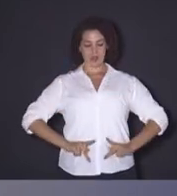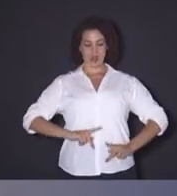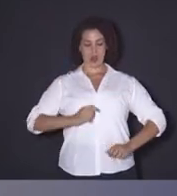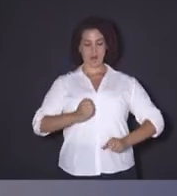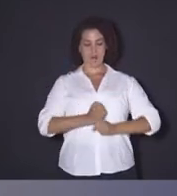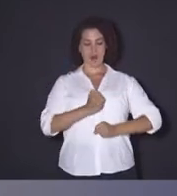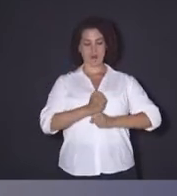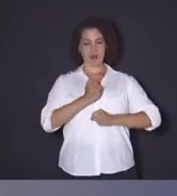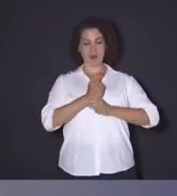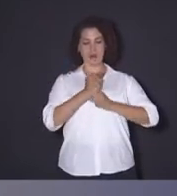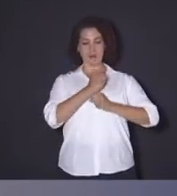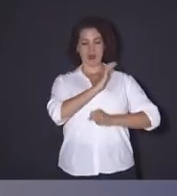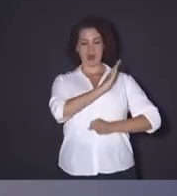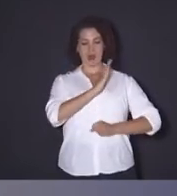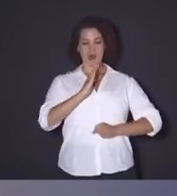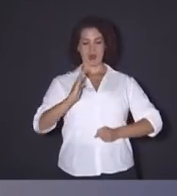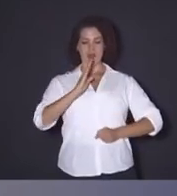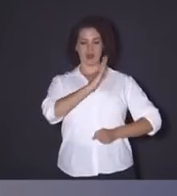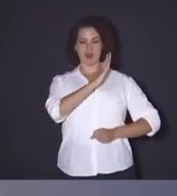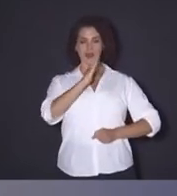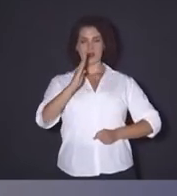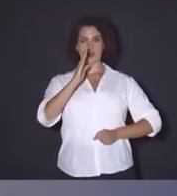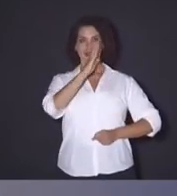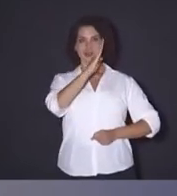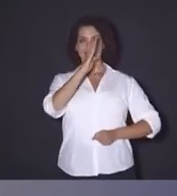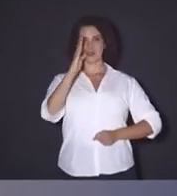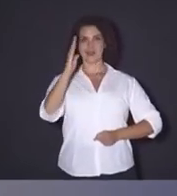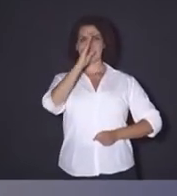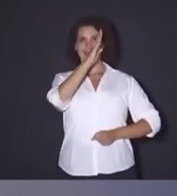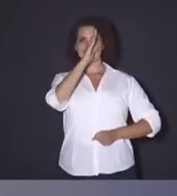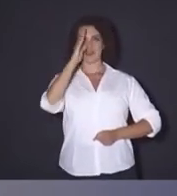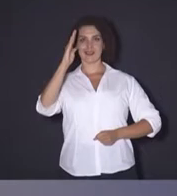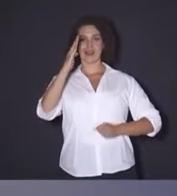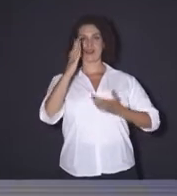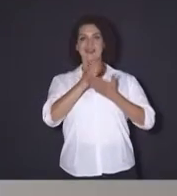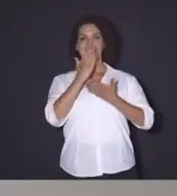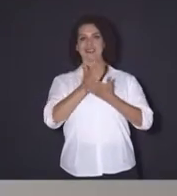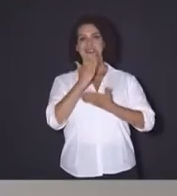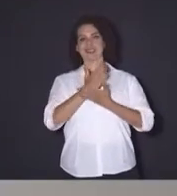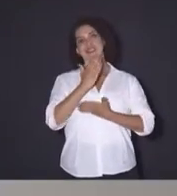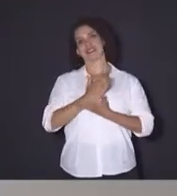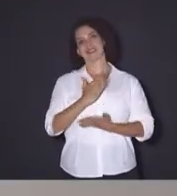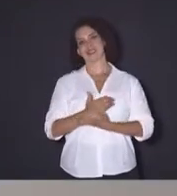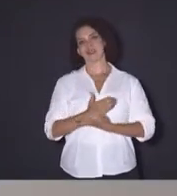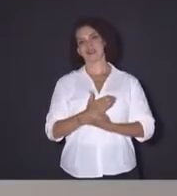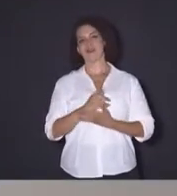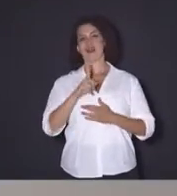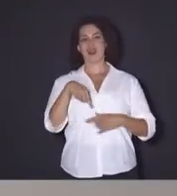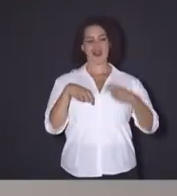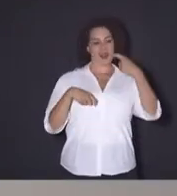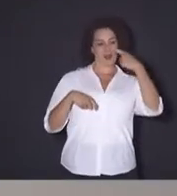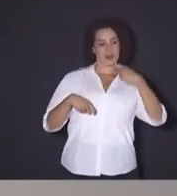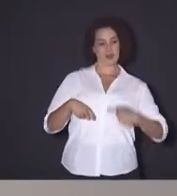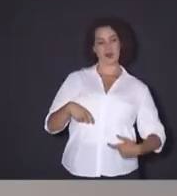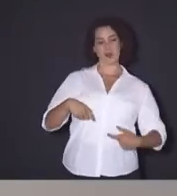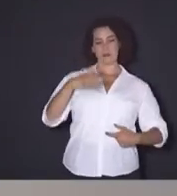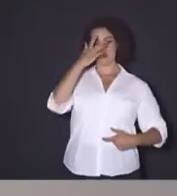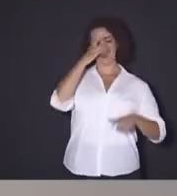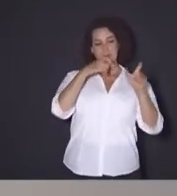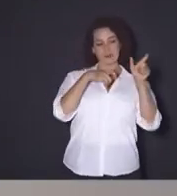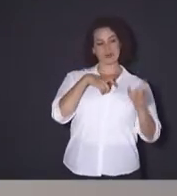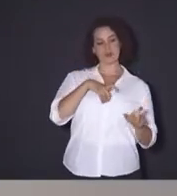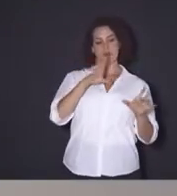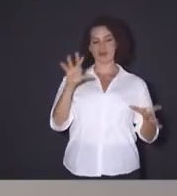a imagem que ele produz no século XVI, mimetizando essa ideia exatamente do indivíduo com o conhecimento. E, na contemporaneidade,